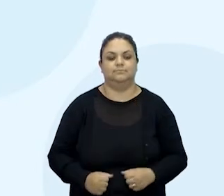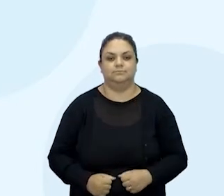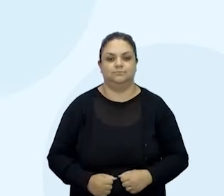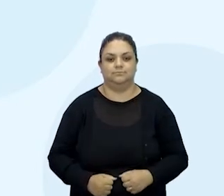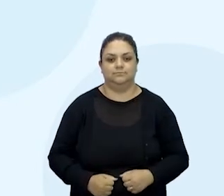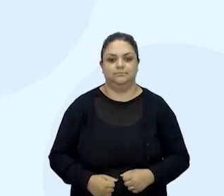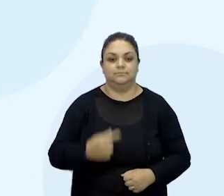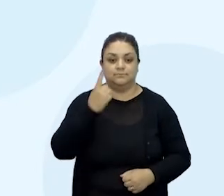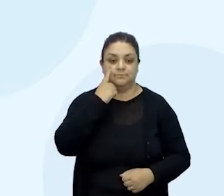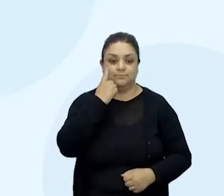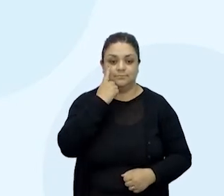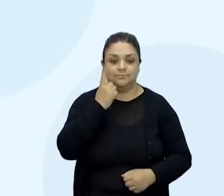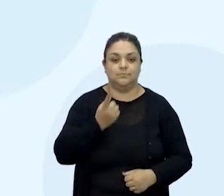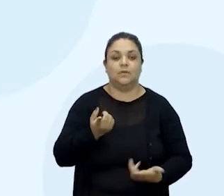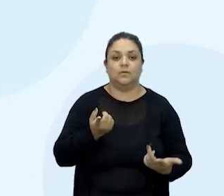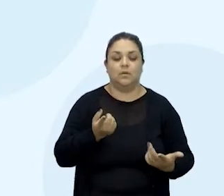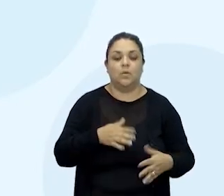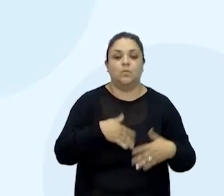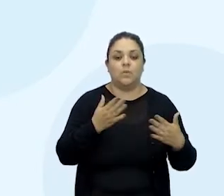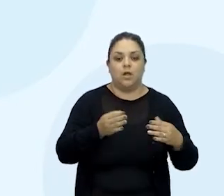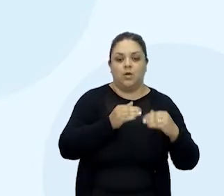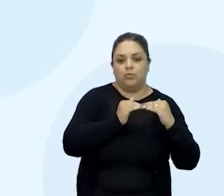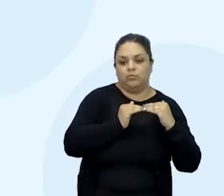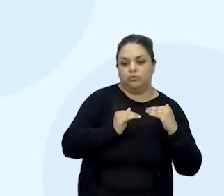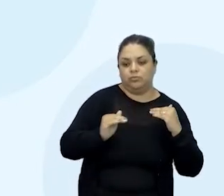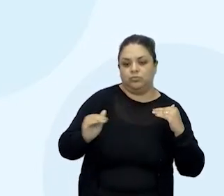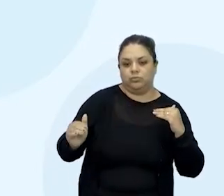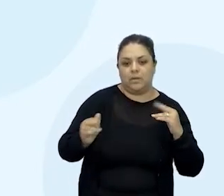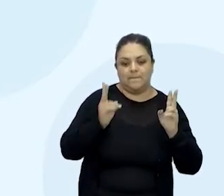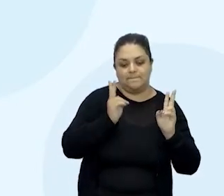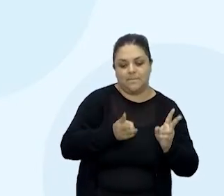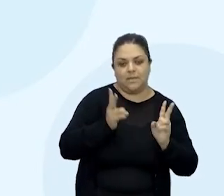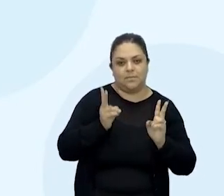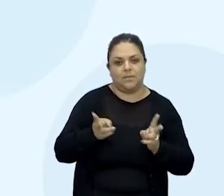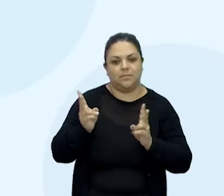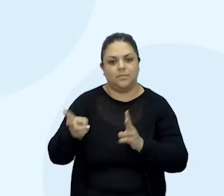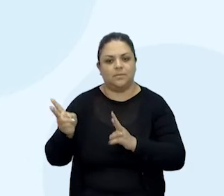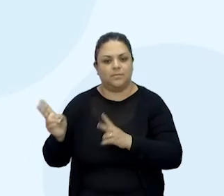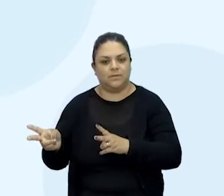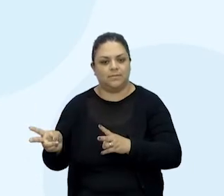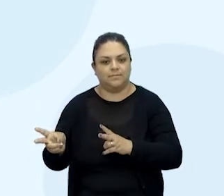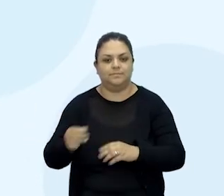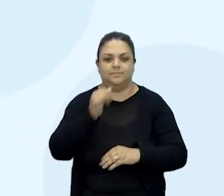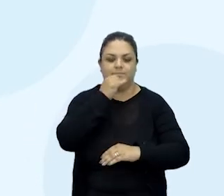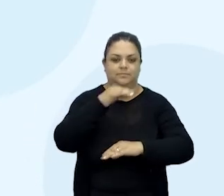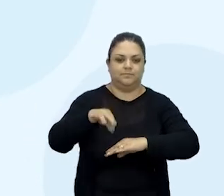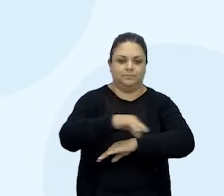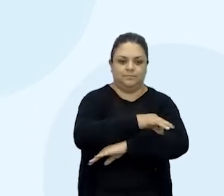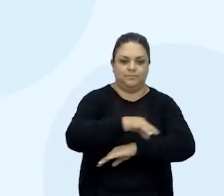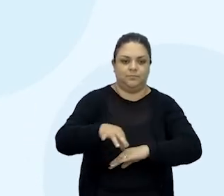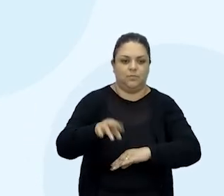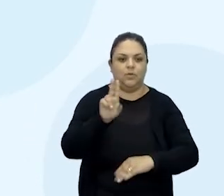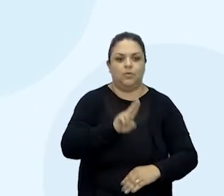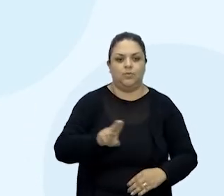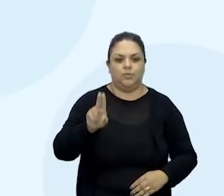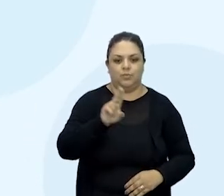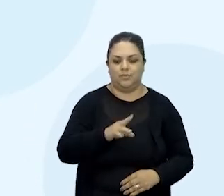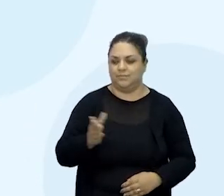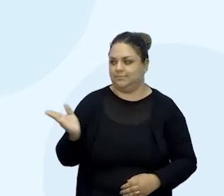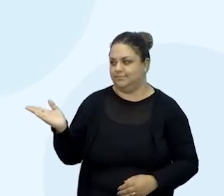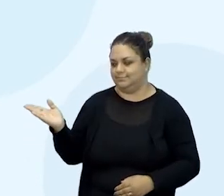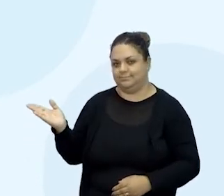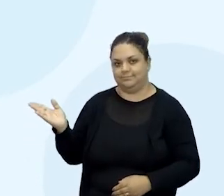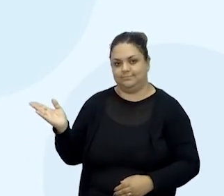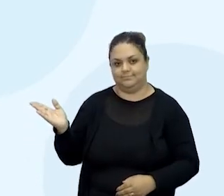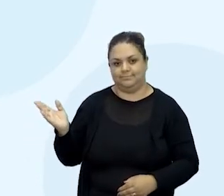da constante de proporcionalidade. Em arquitetura, é mais comum utilizar a régua conhecida como escalímetro